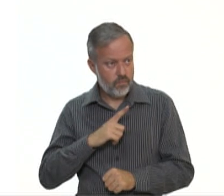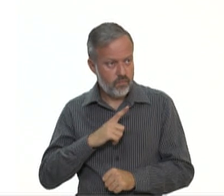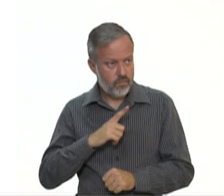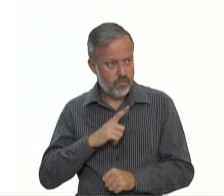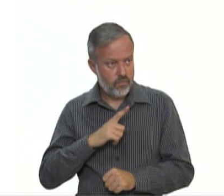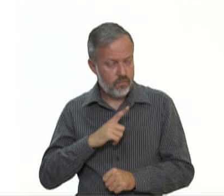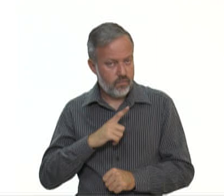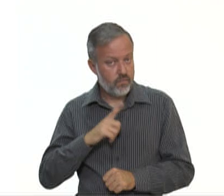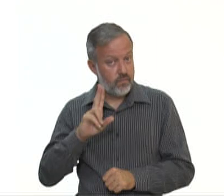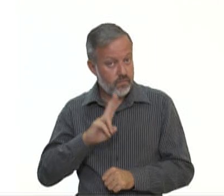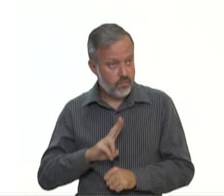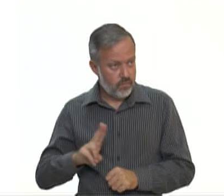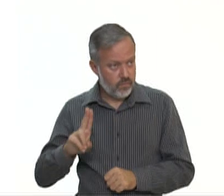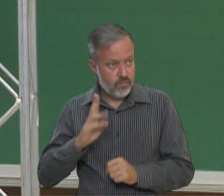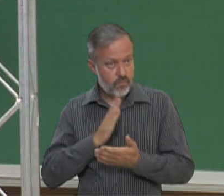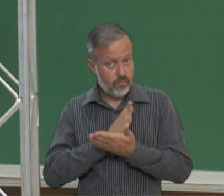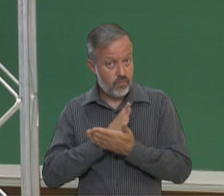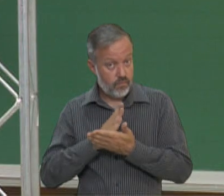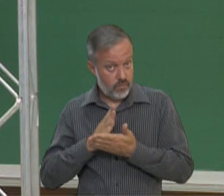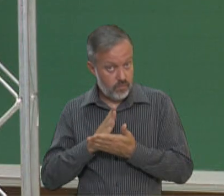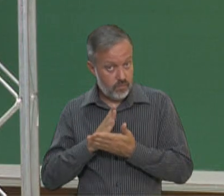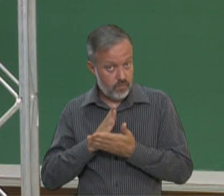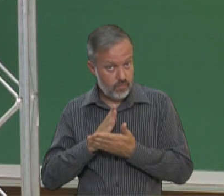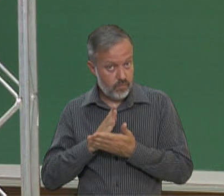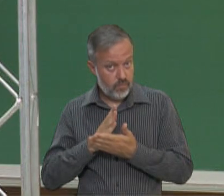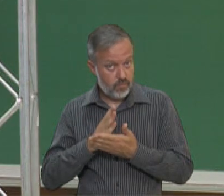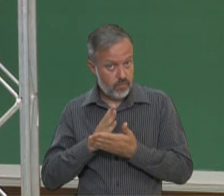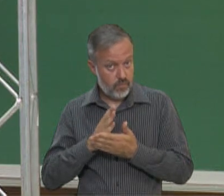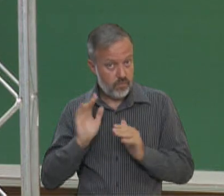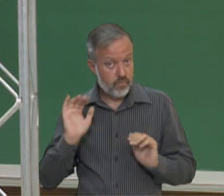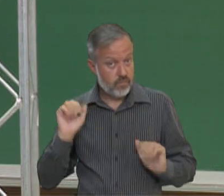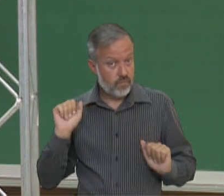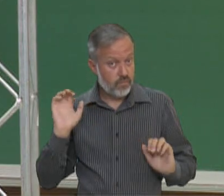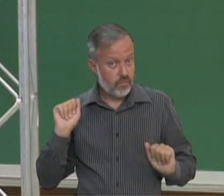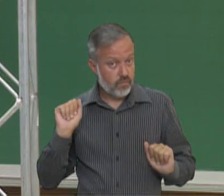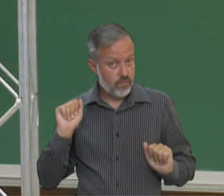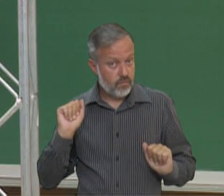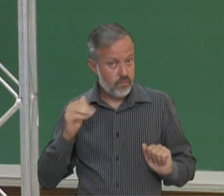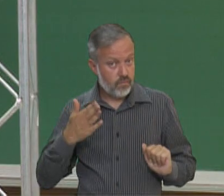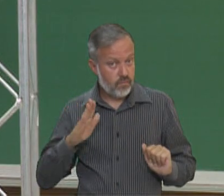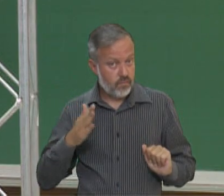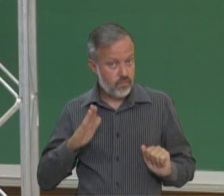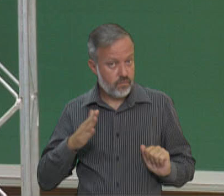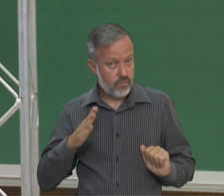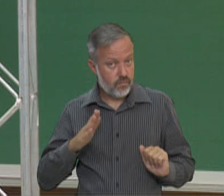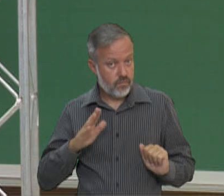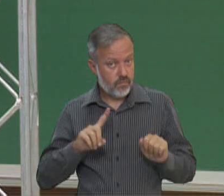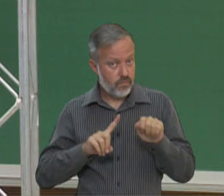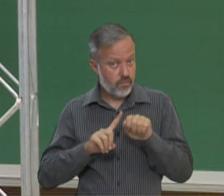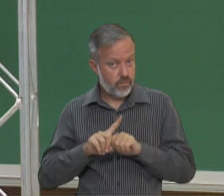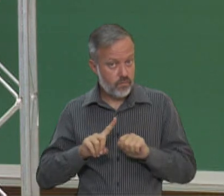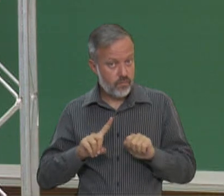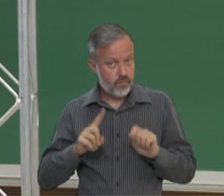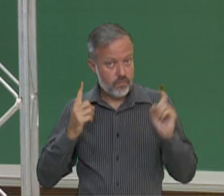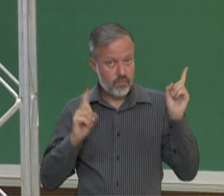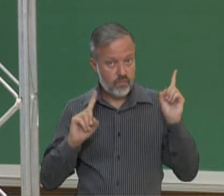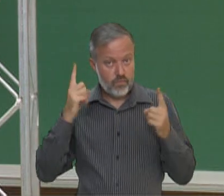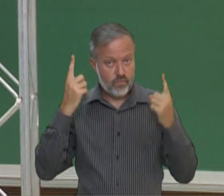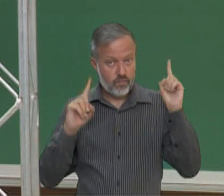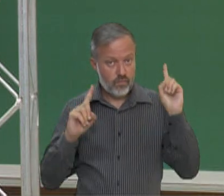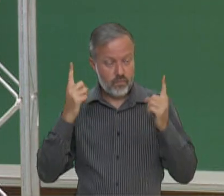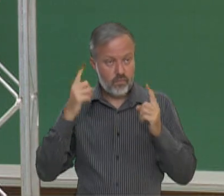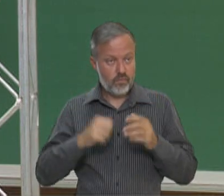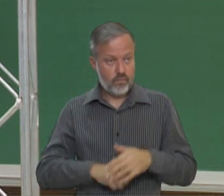eles já tinham essa necessidade desde o início da crise, que no caso da Espanha foi ali no meio de fevereiro. Tá? Diferente do Brasil, a gente